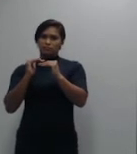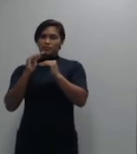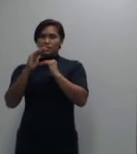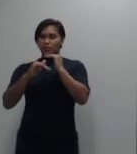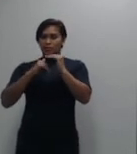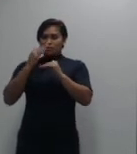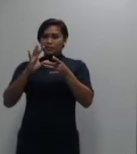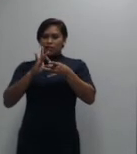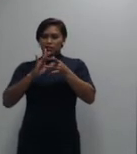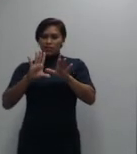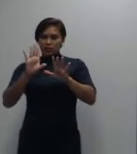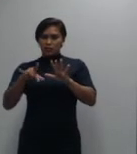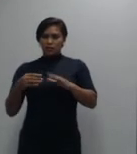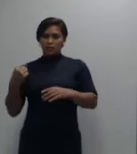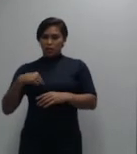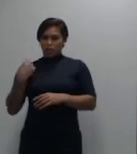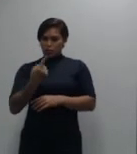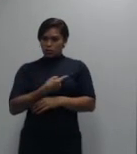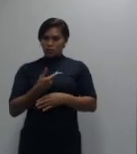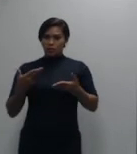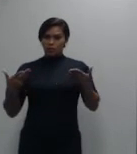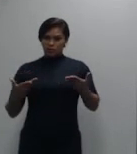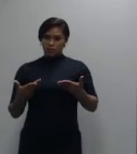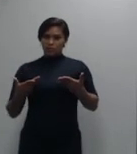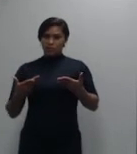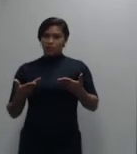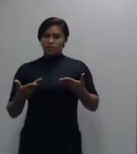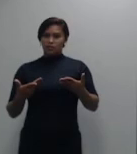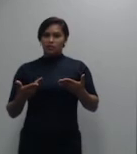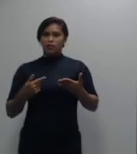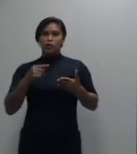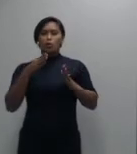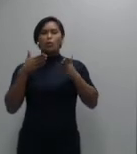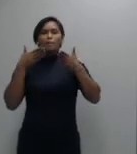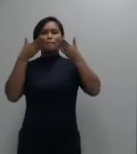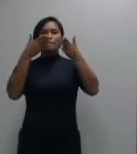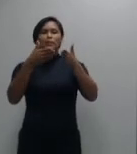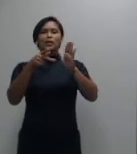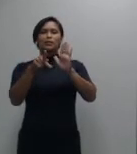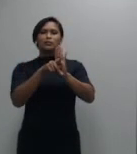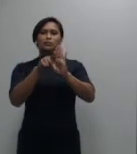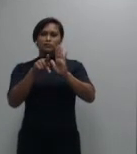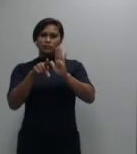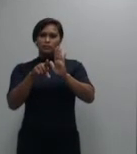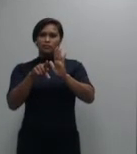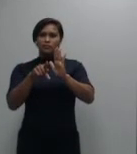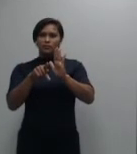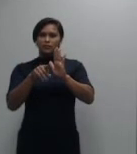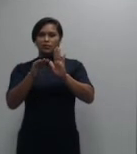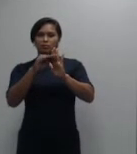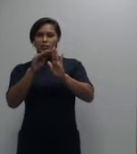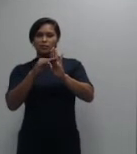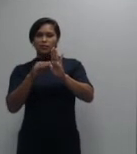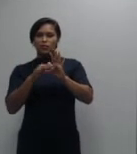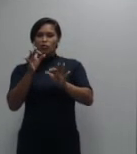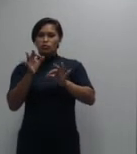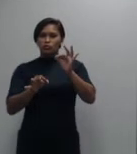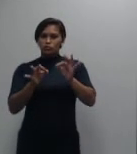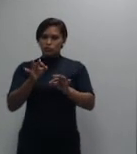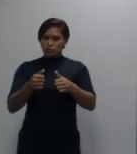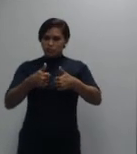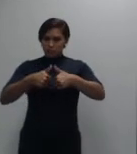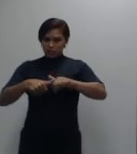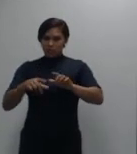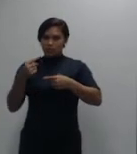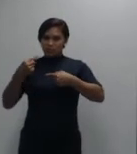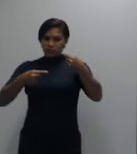deliberarmos nós aqui acerca do mérito das questões jurídicas que estão em